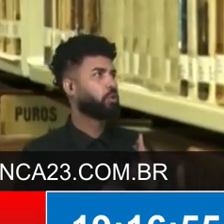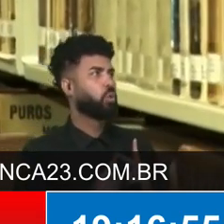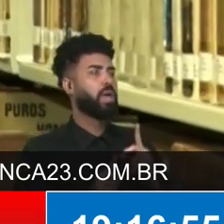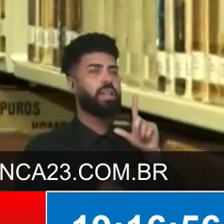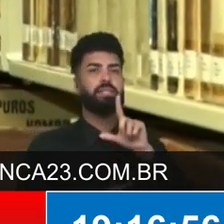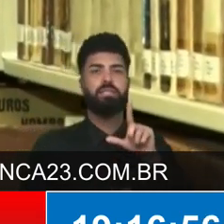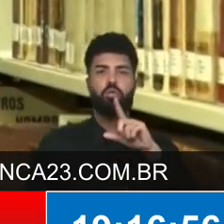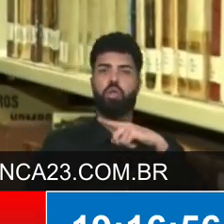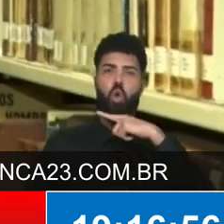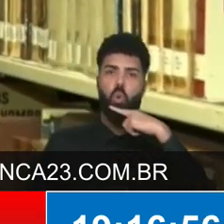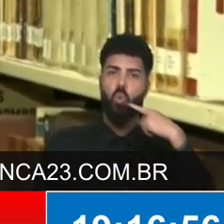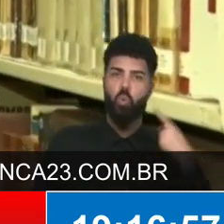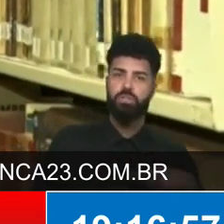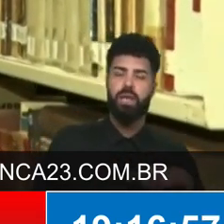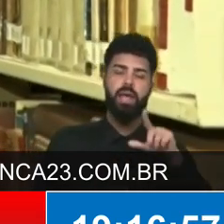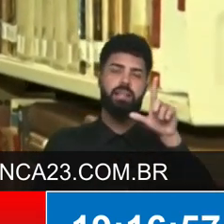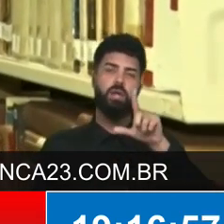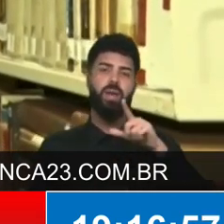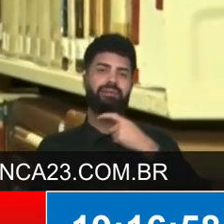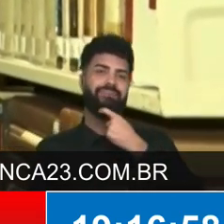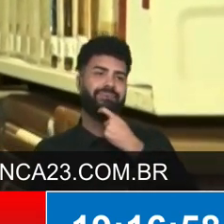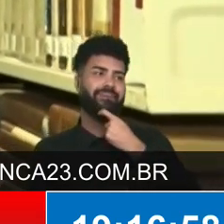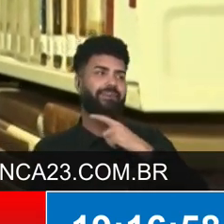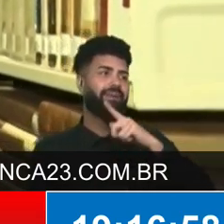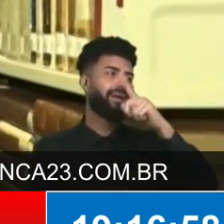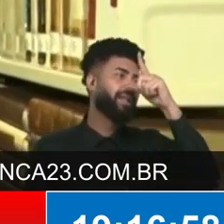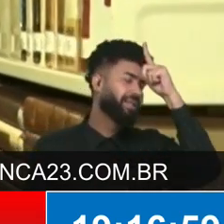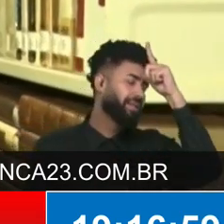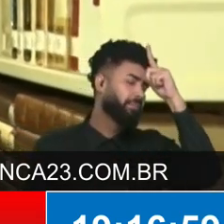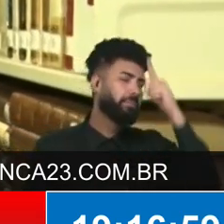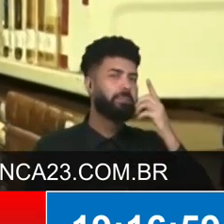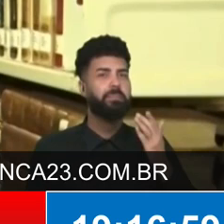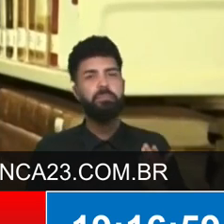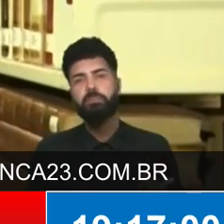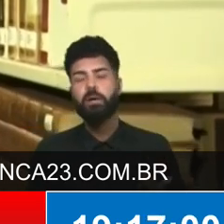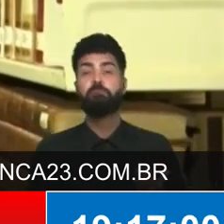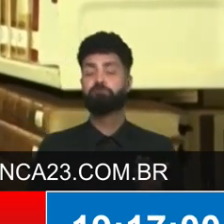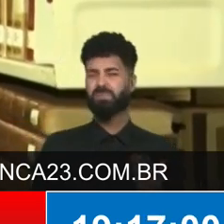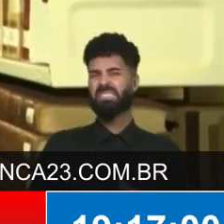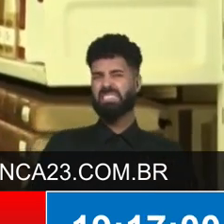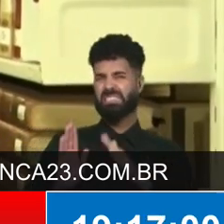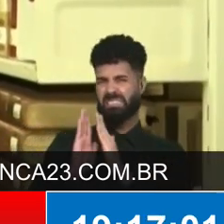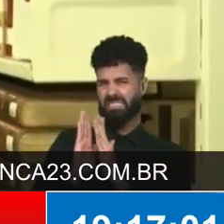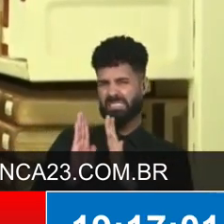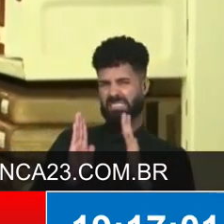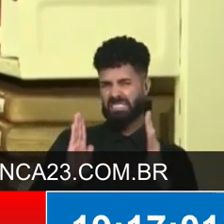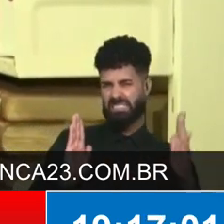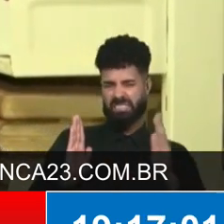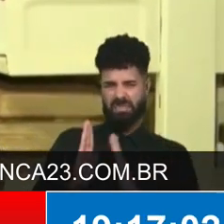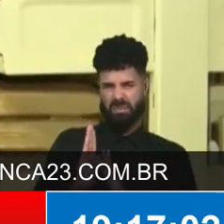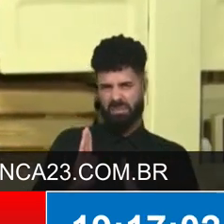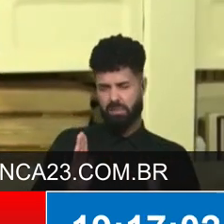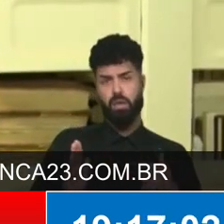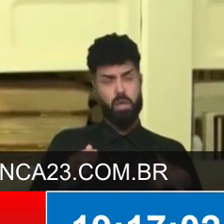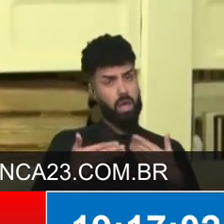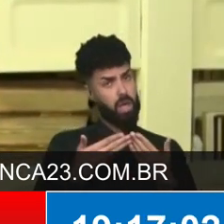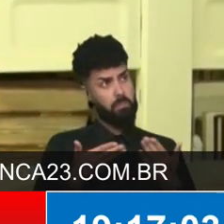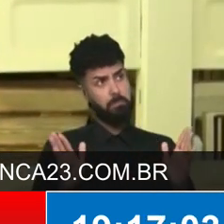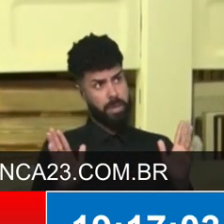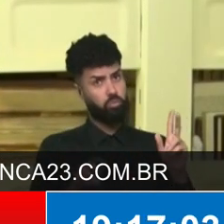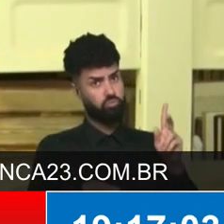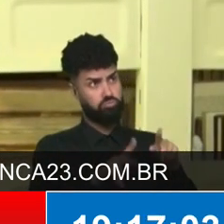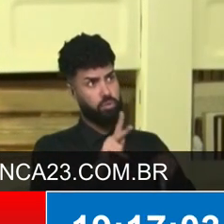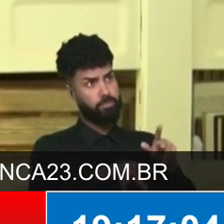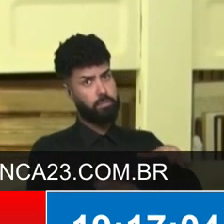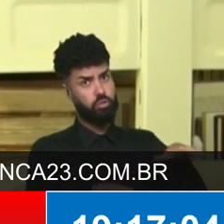literatura russa, inglesa, alemã. O acervo da Academia ele é aberto ao público em geral, né? Faz